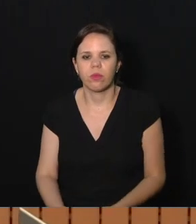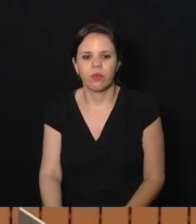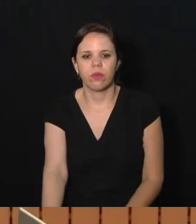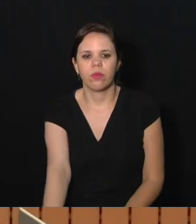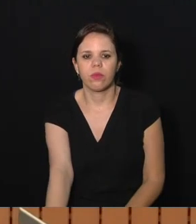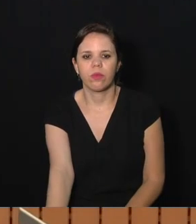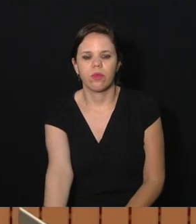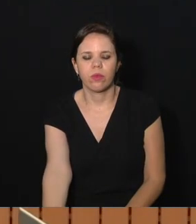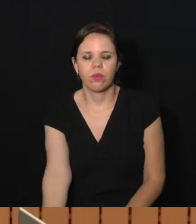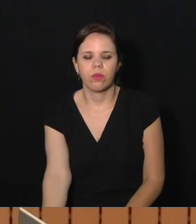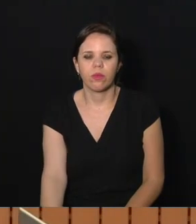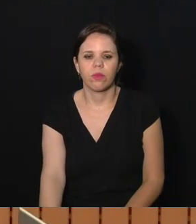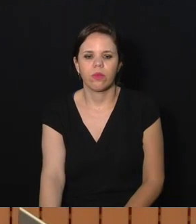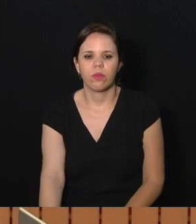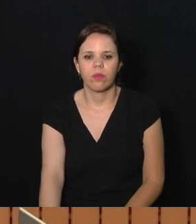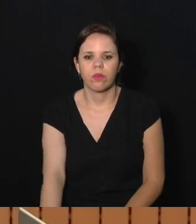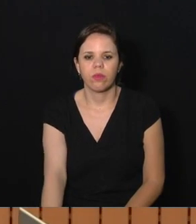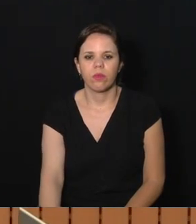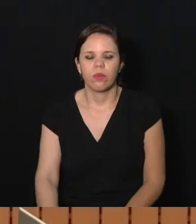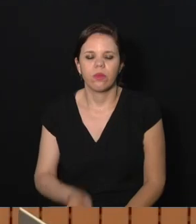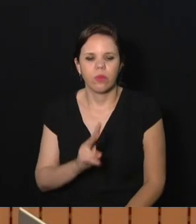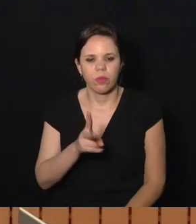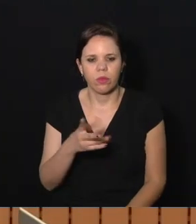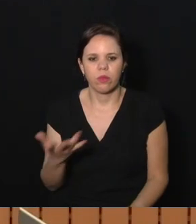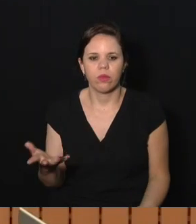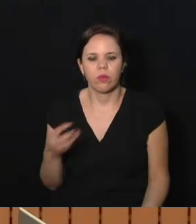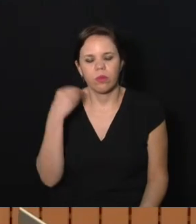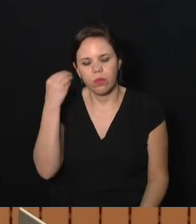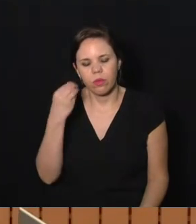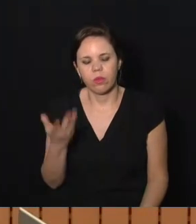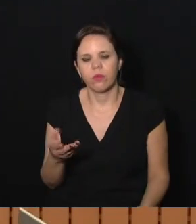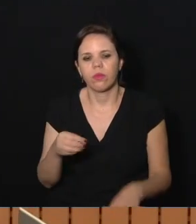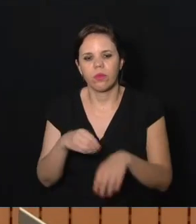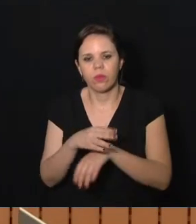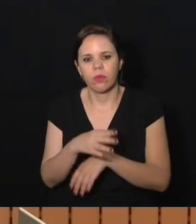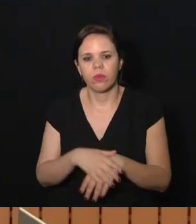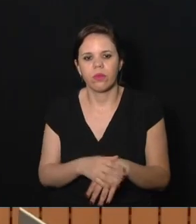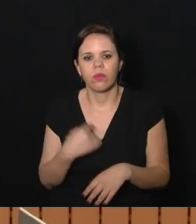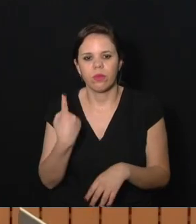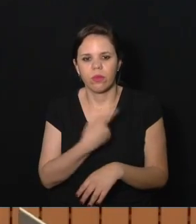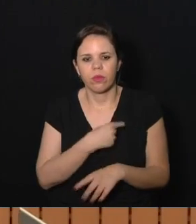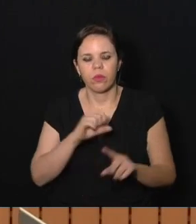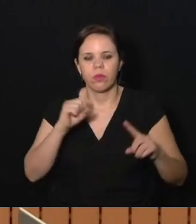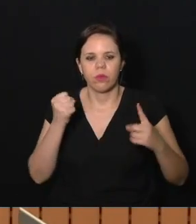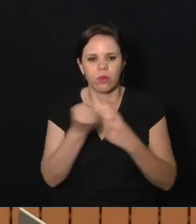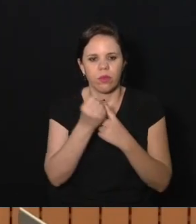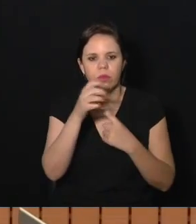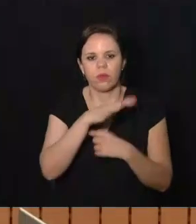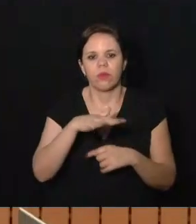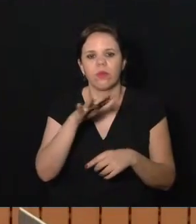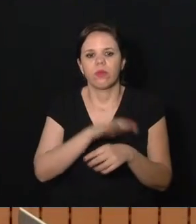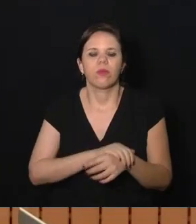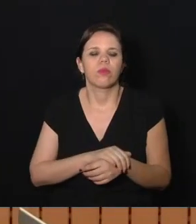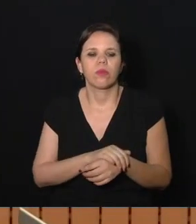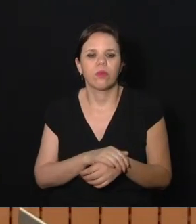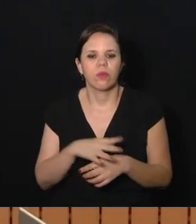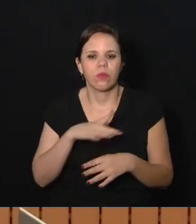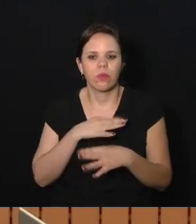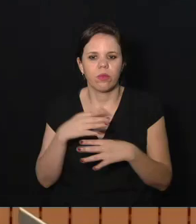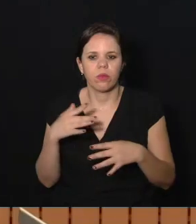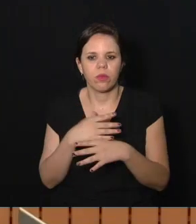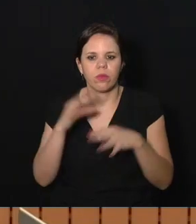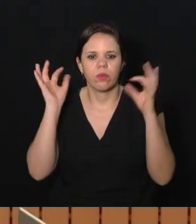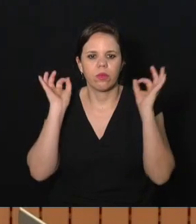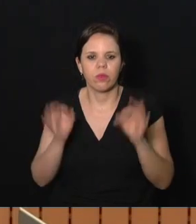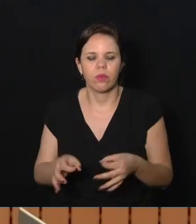que vocês sempre tragam para a nossa sociedade uma cidade mais